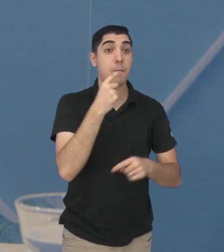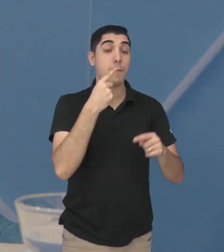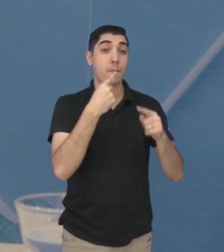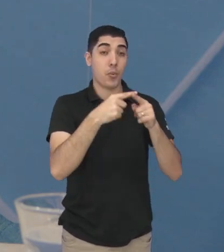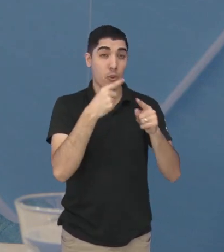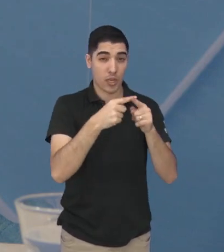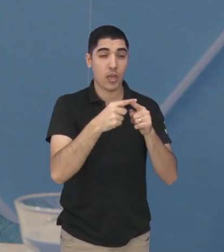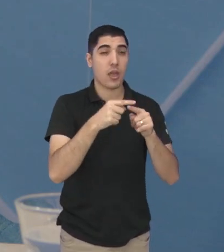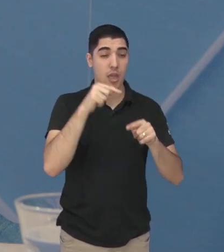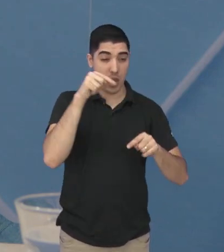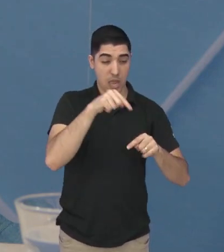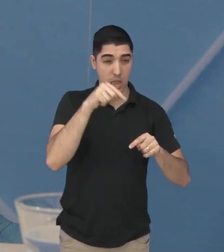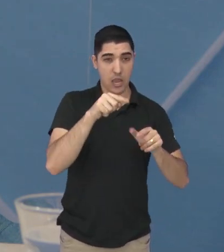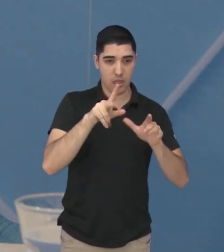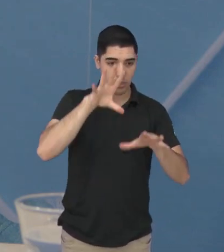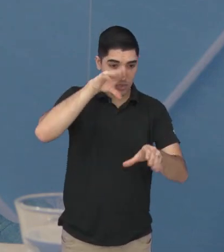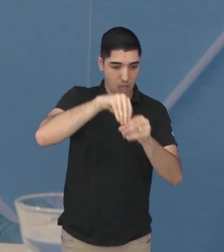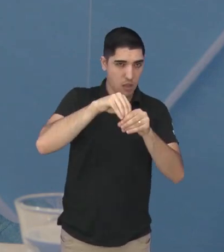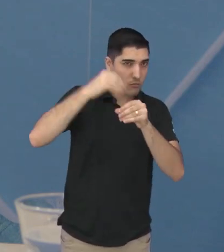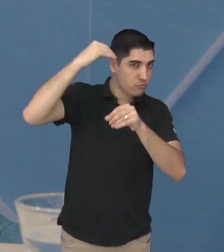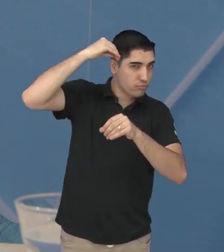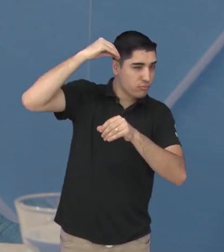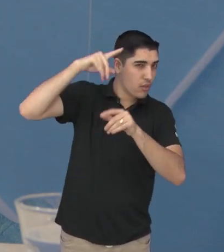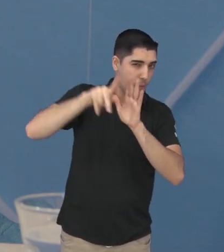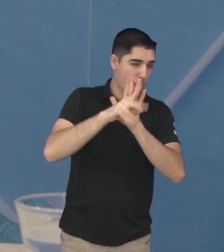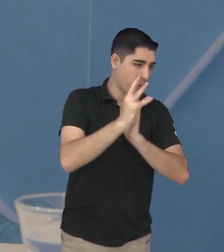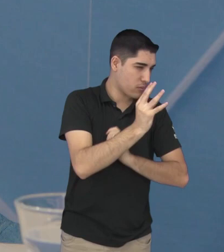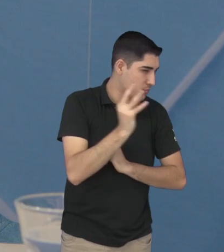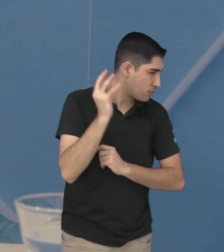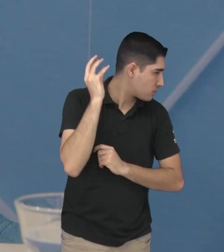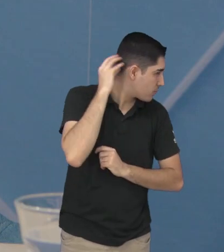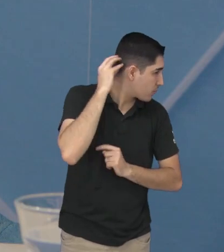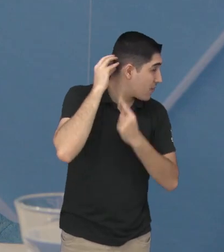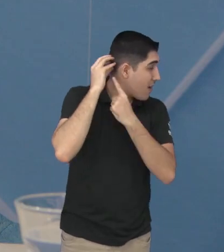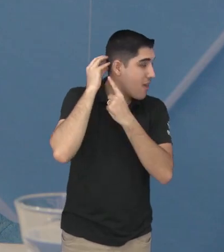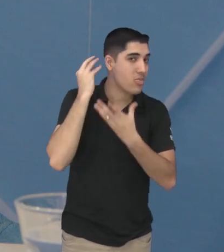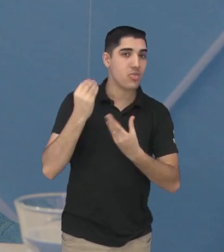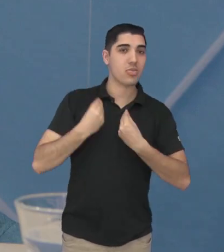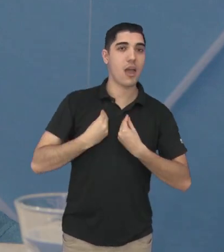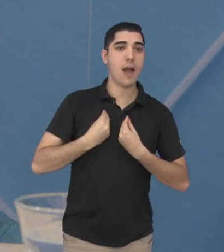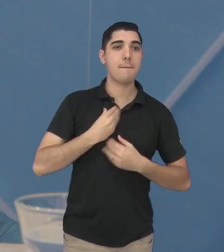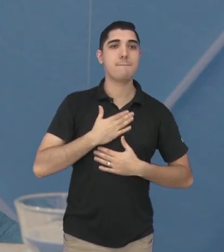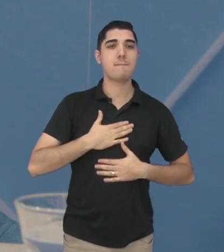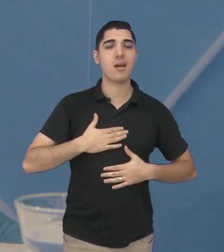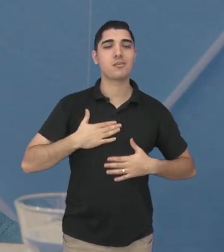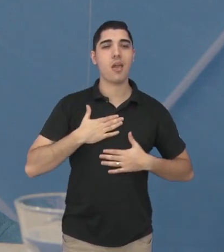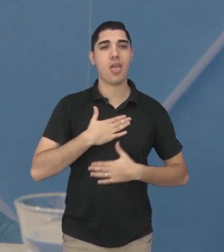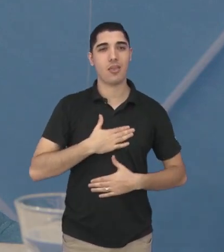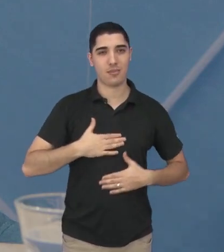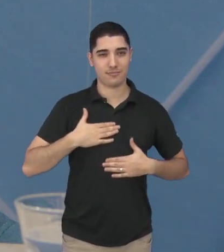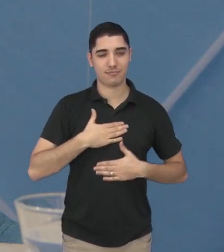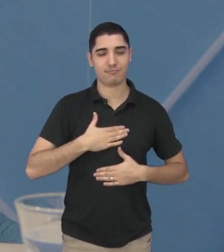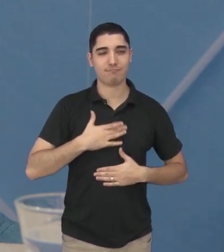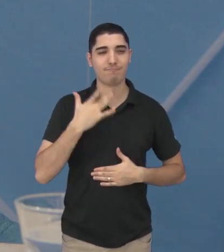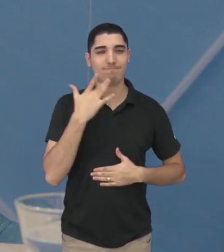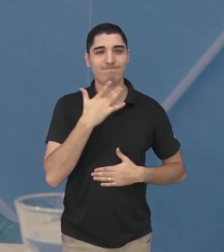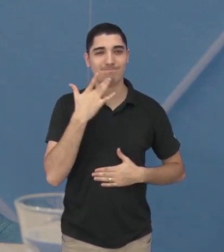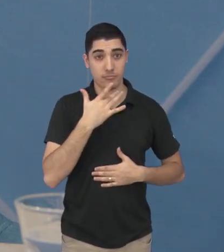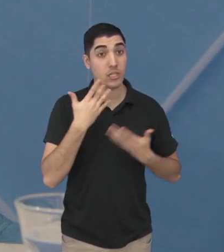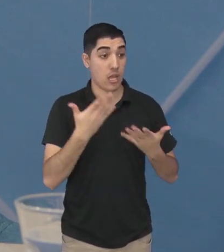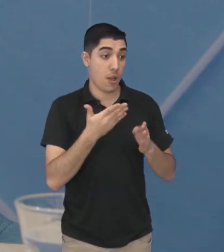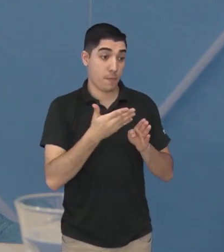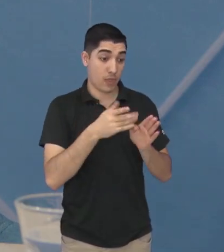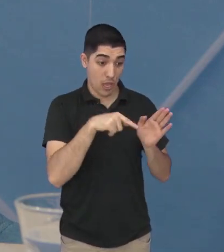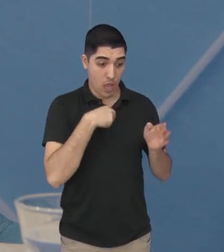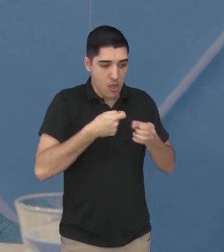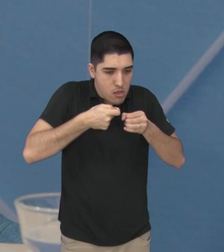sistema nervoso central, aonde vai o prazer, eu quero aquele prazer mais vezes. Então, ele vai muito rápido. A pessoa que usa o